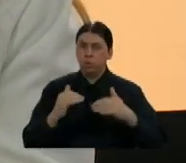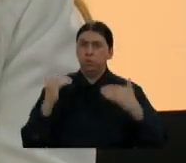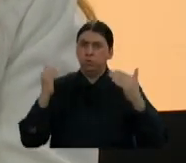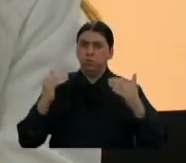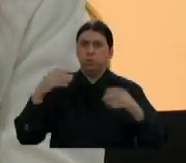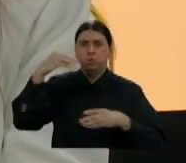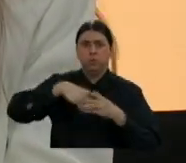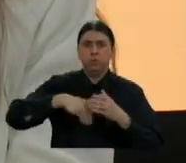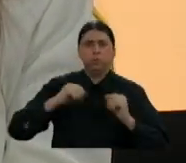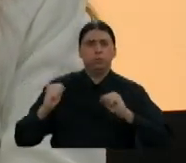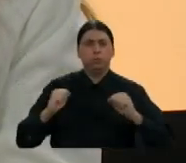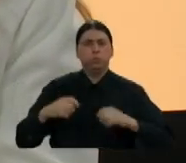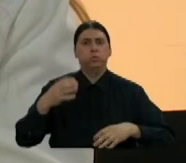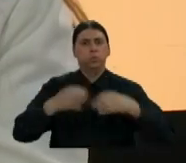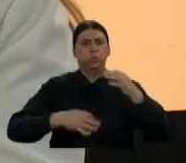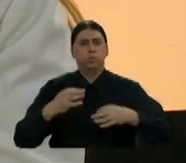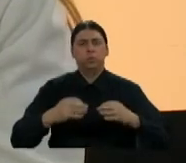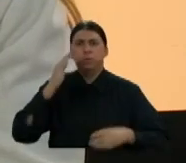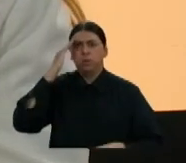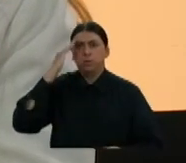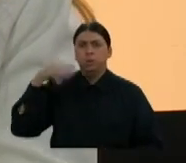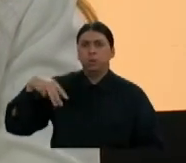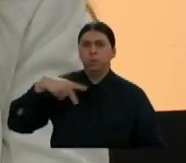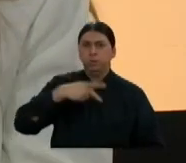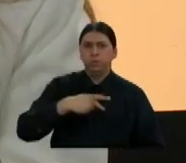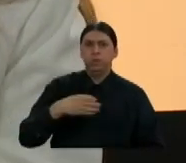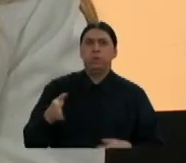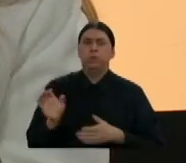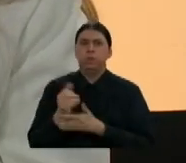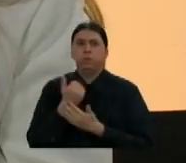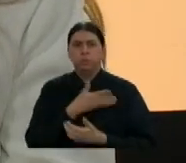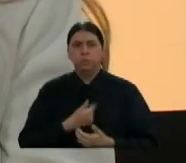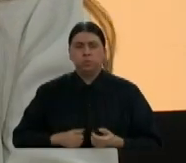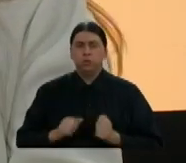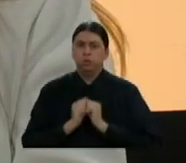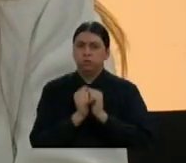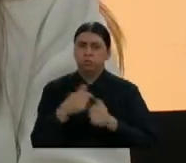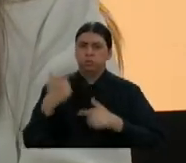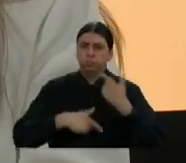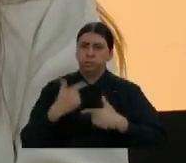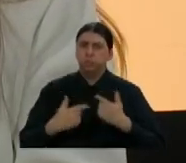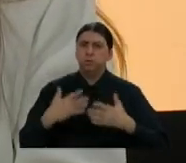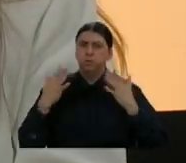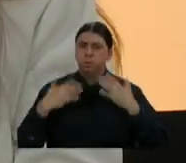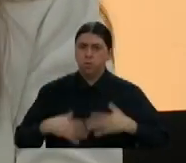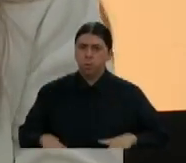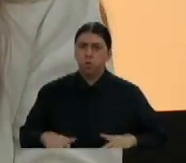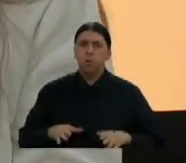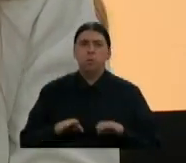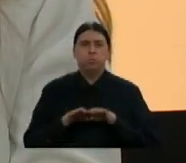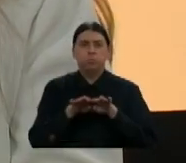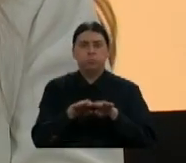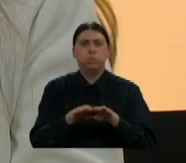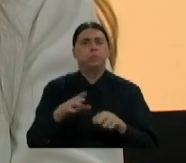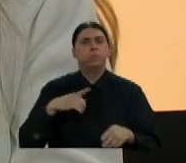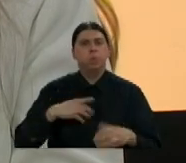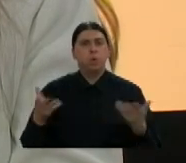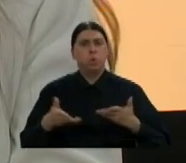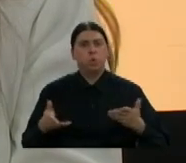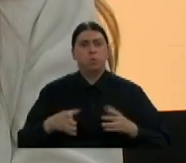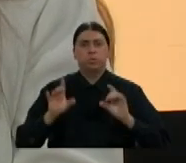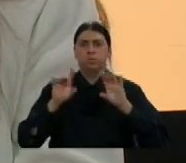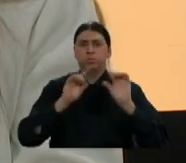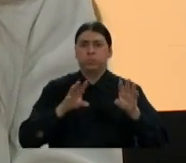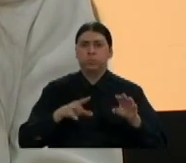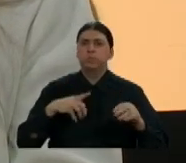falo poder judiciário entenda se insere público defensoria pública junto trabalhando de forma harmônica né e hoje eu tenho que fazer essa ressalva